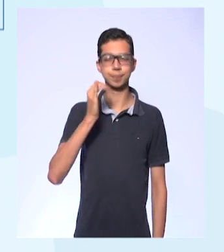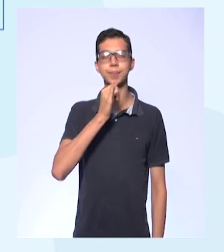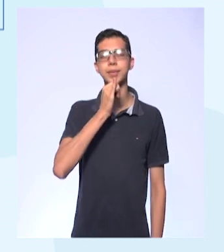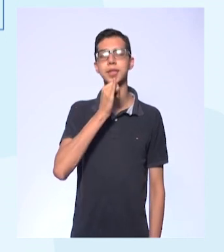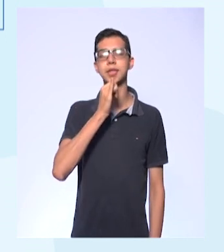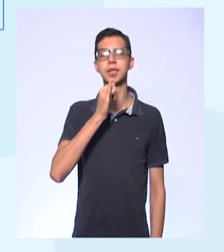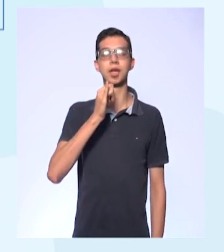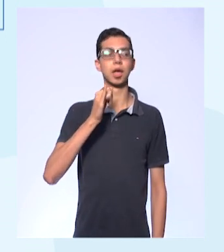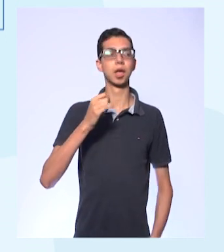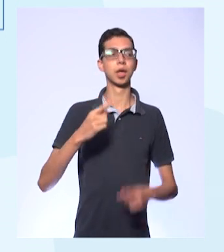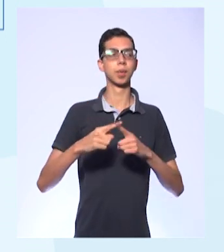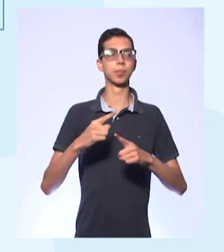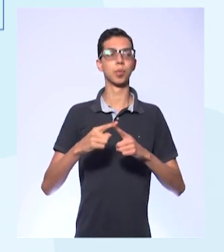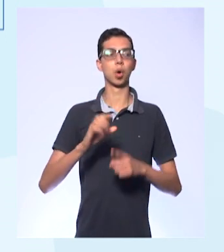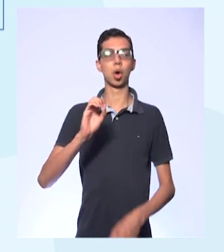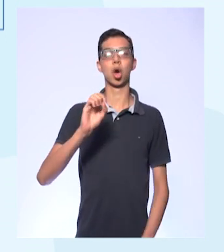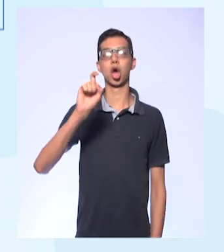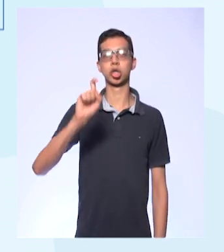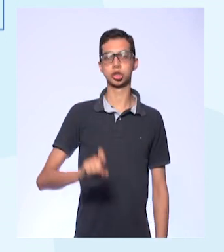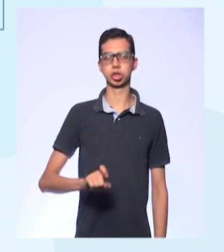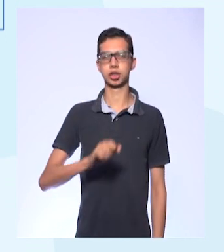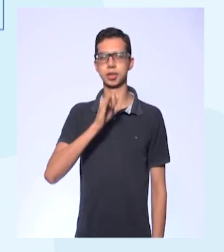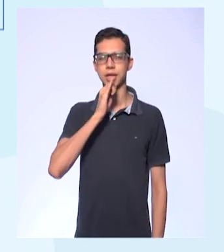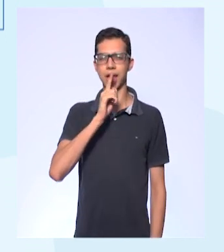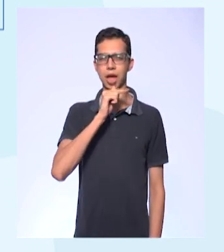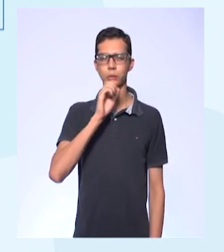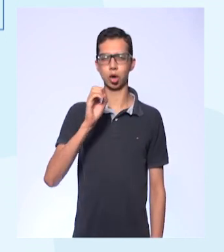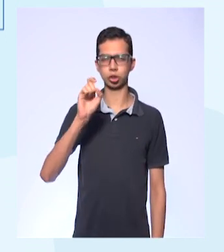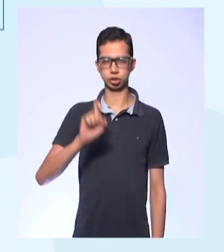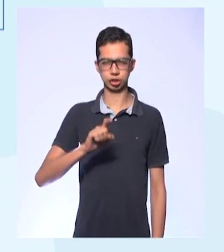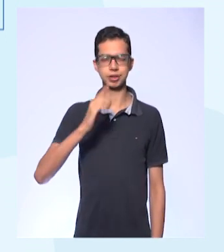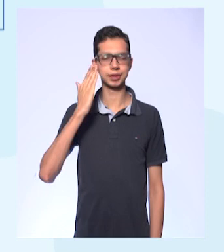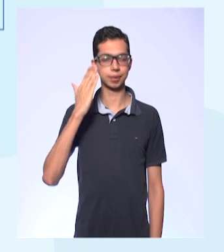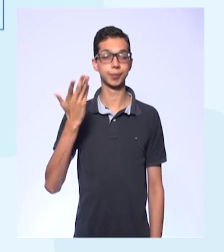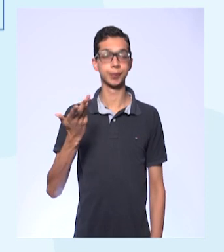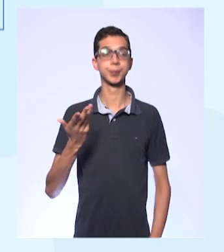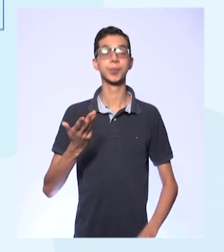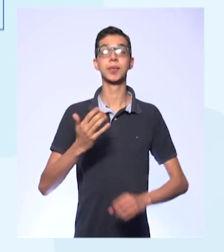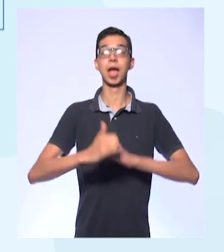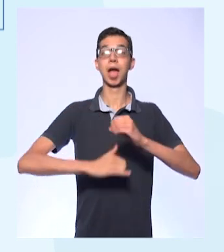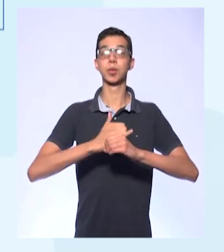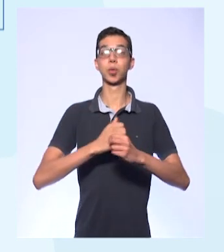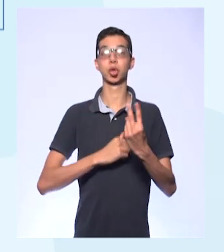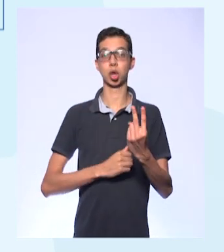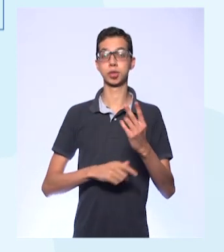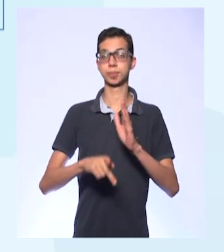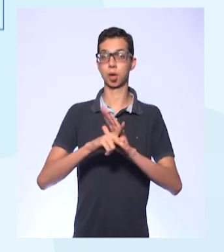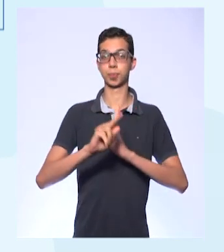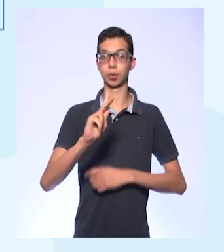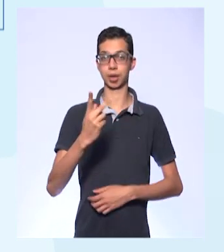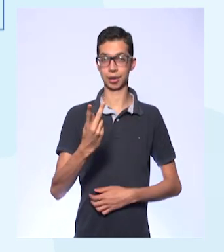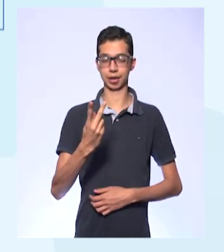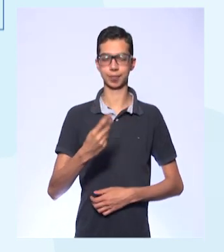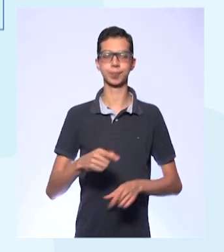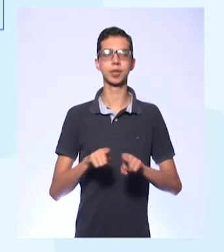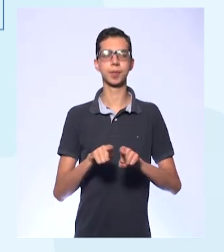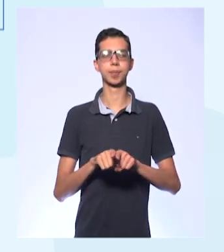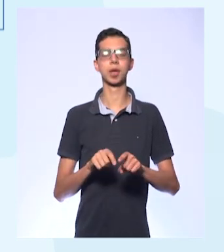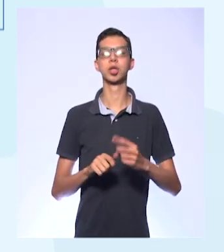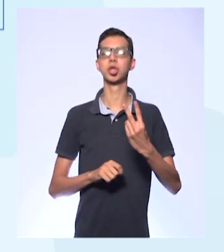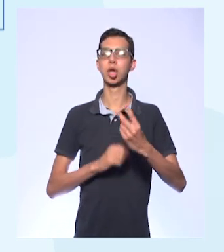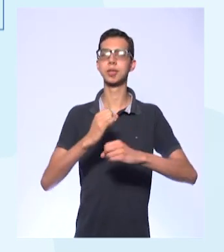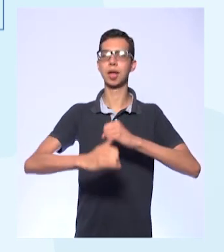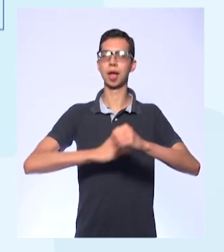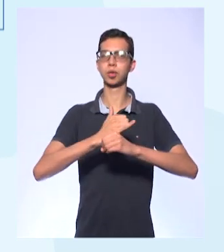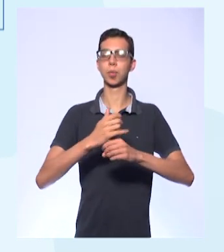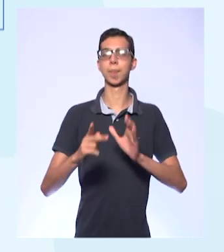e a sua fórmula é composta por 2 átomos de hidrogênio e 2 átomos de oxigênio. Para eu